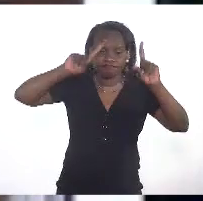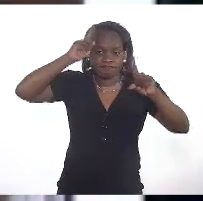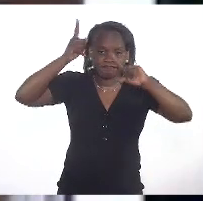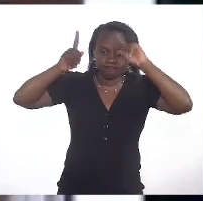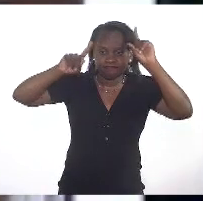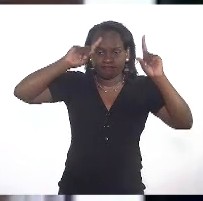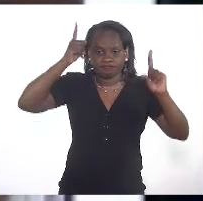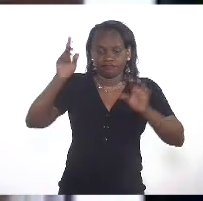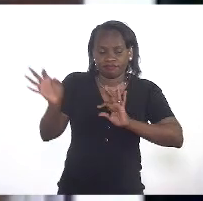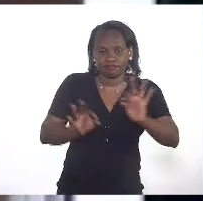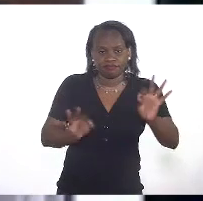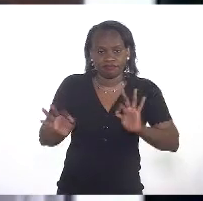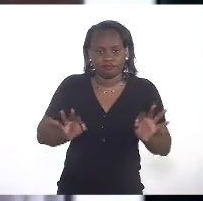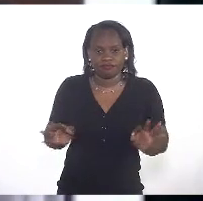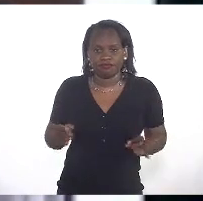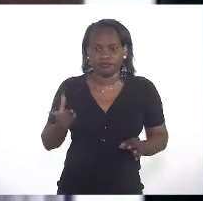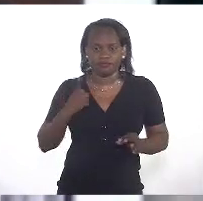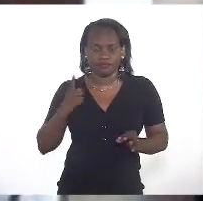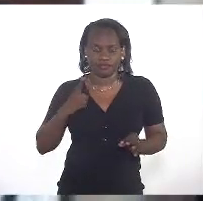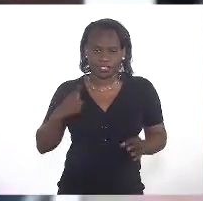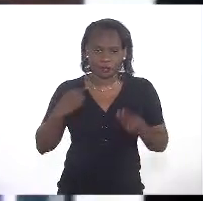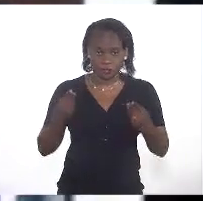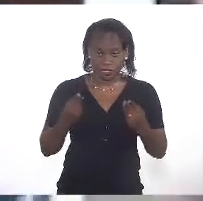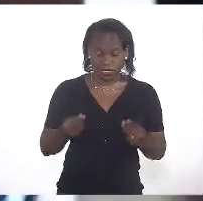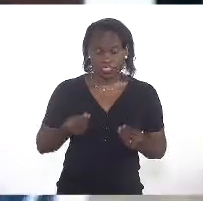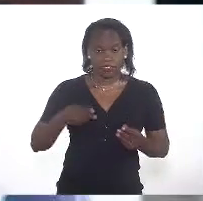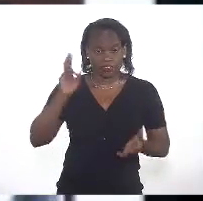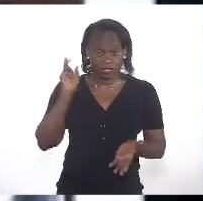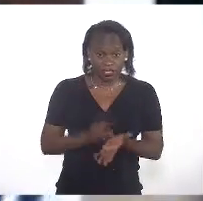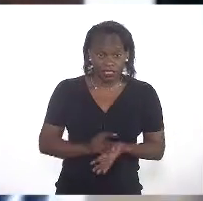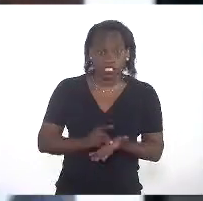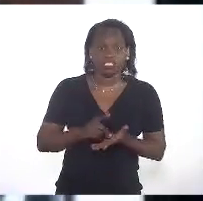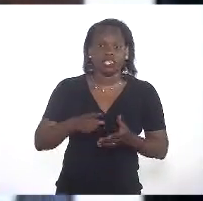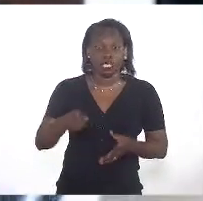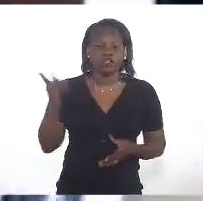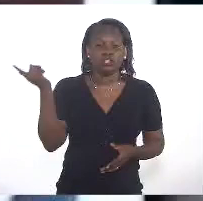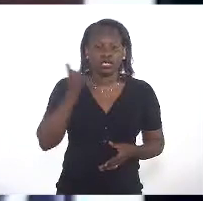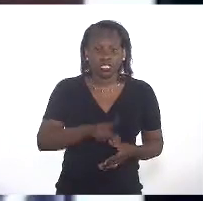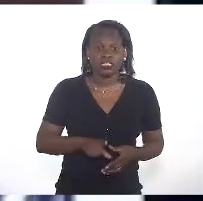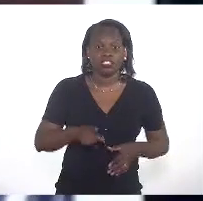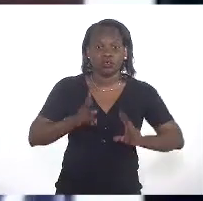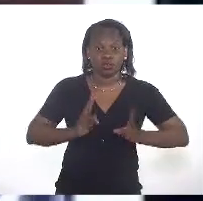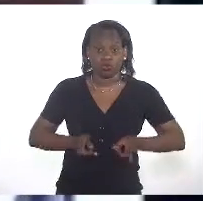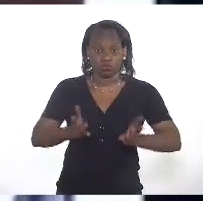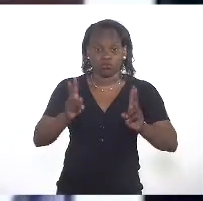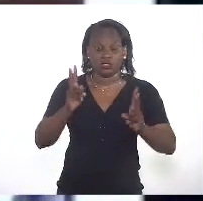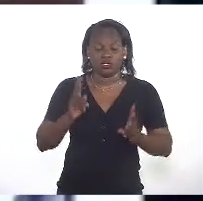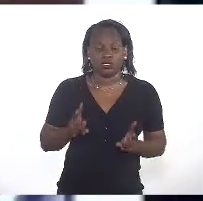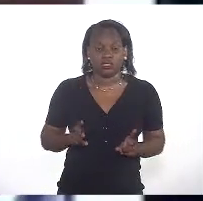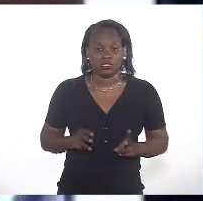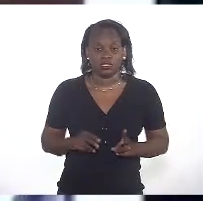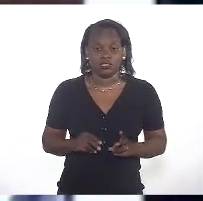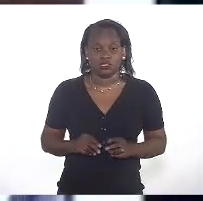criatividade colocada para que realmente eles pudessem existir.